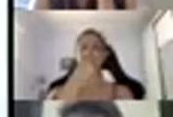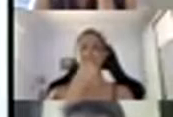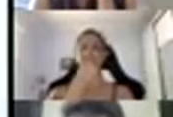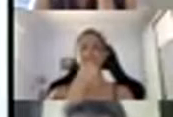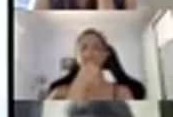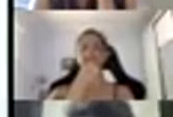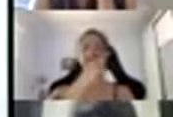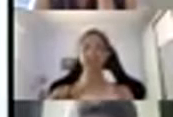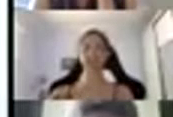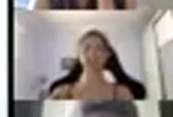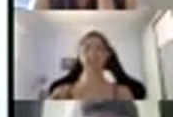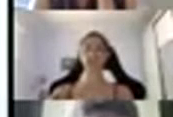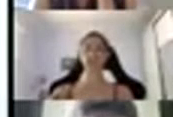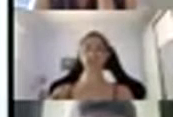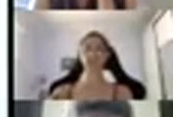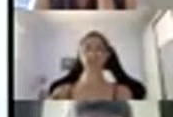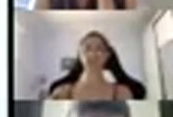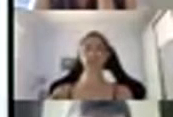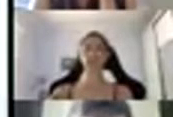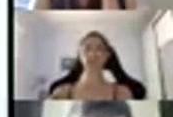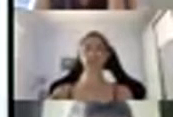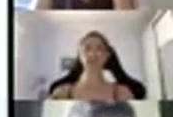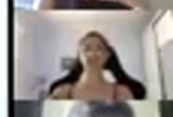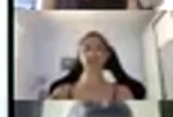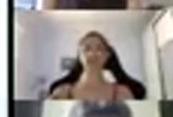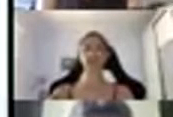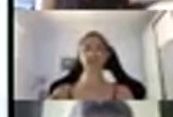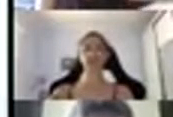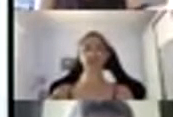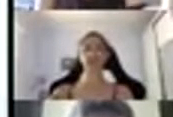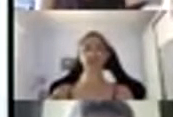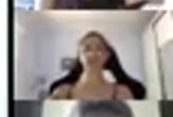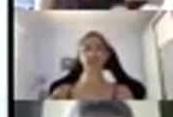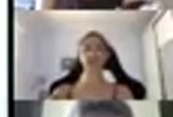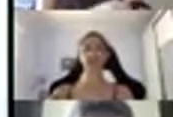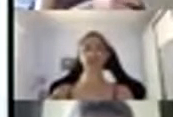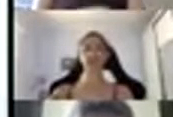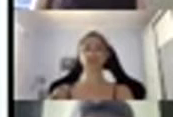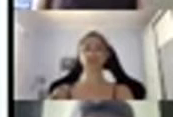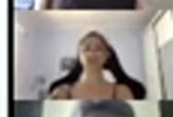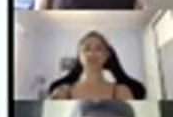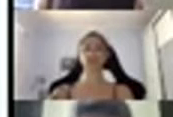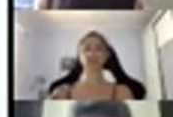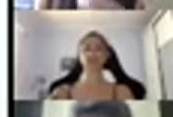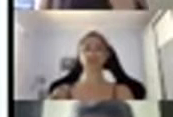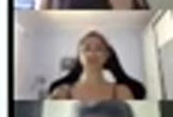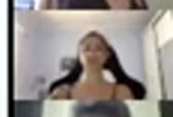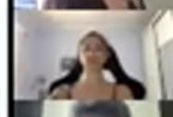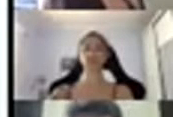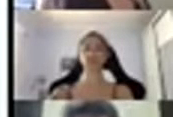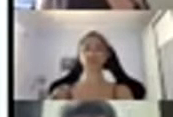vai ver nitidamente as bolhas. Então, a gente tem aí uma alta em positivados